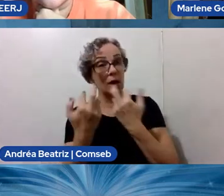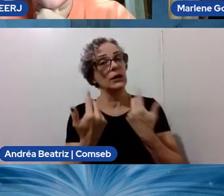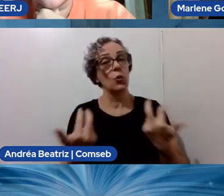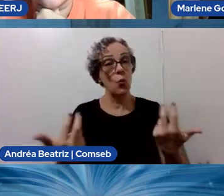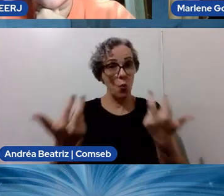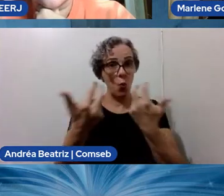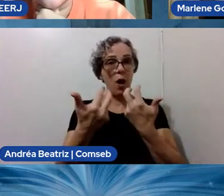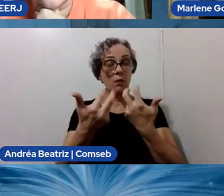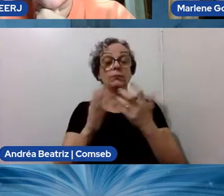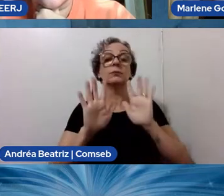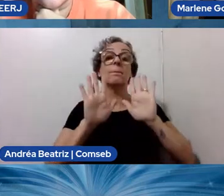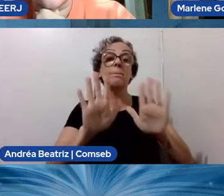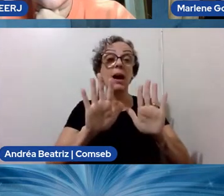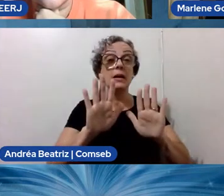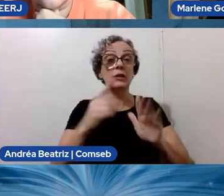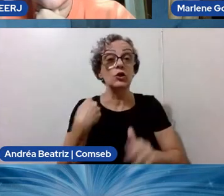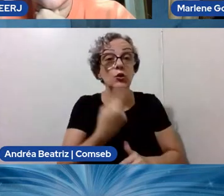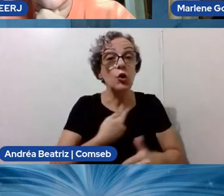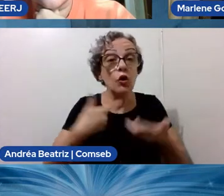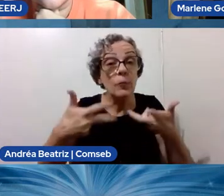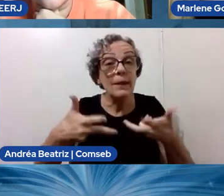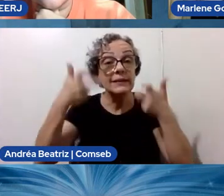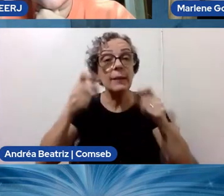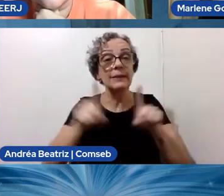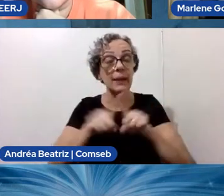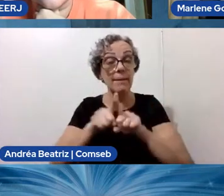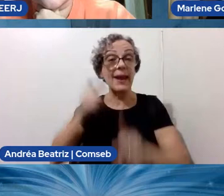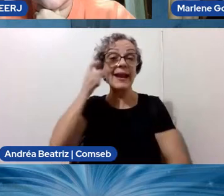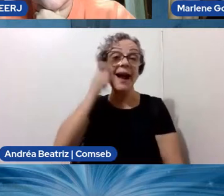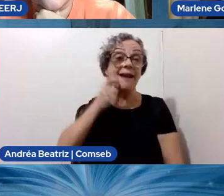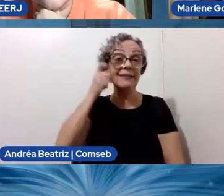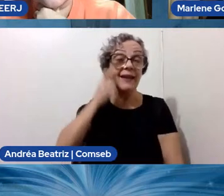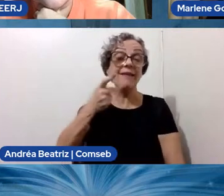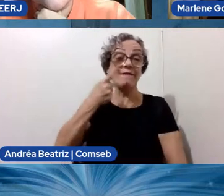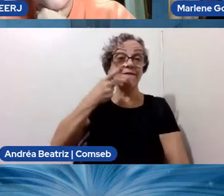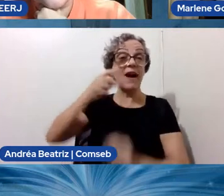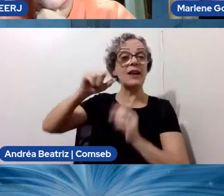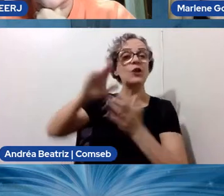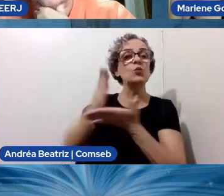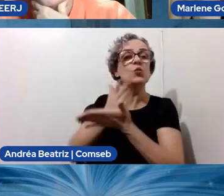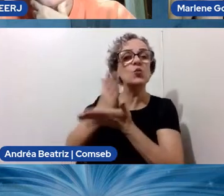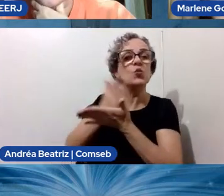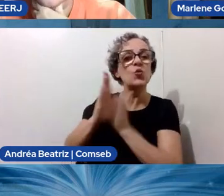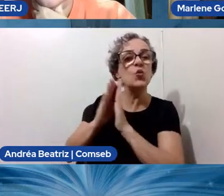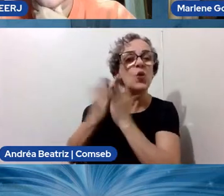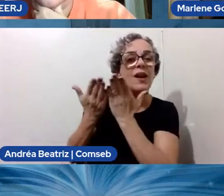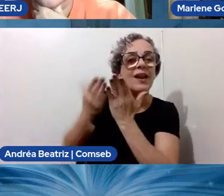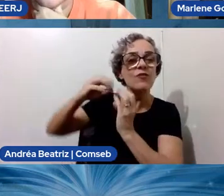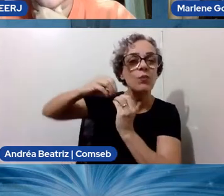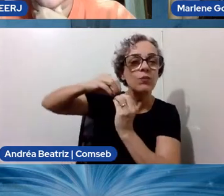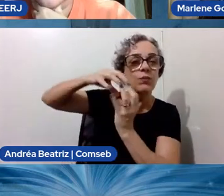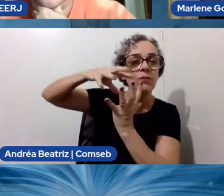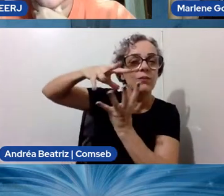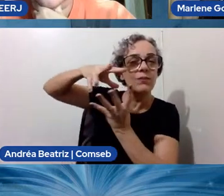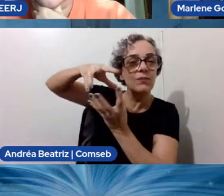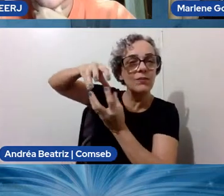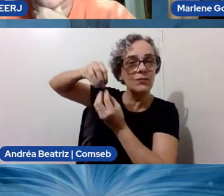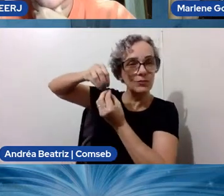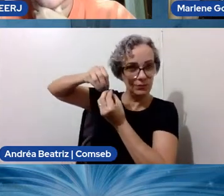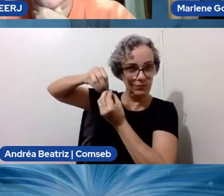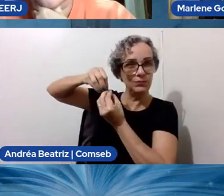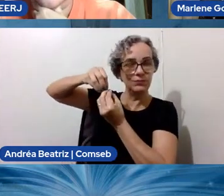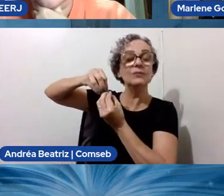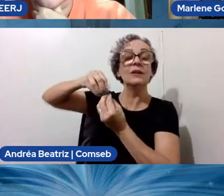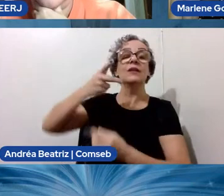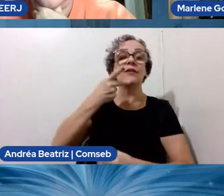gente percebe também, e aí Kardec traz isso na Gênese com mais detalhes aí, que essa geração espontânea, o Romero já trouxe